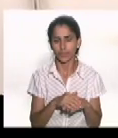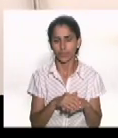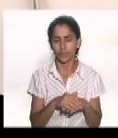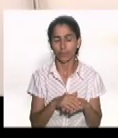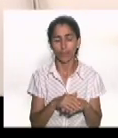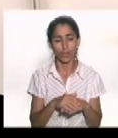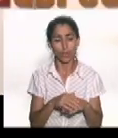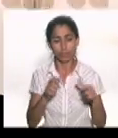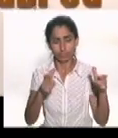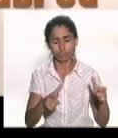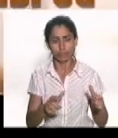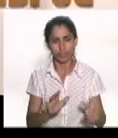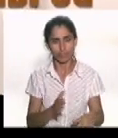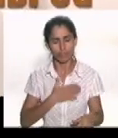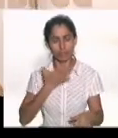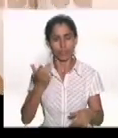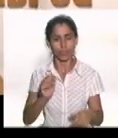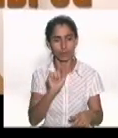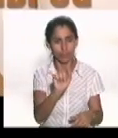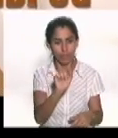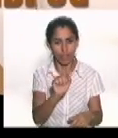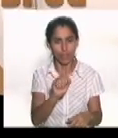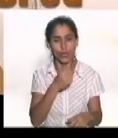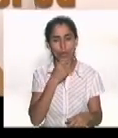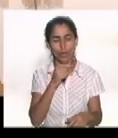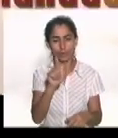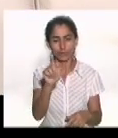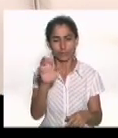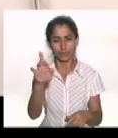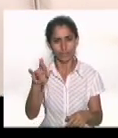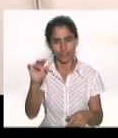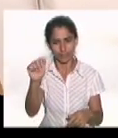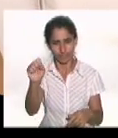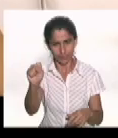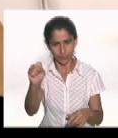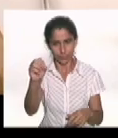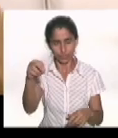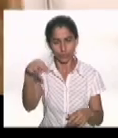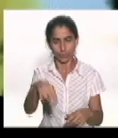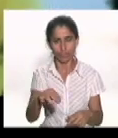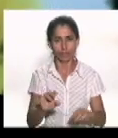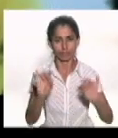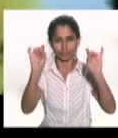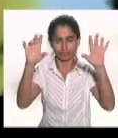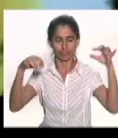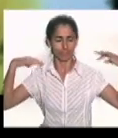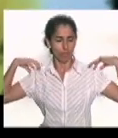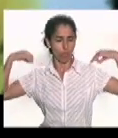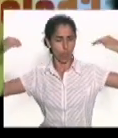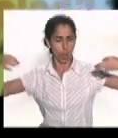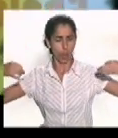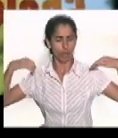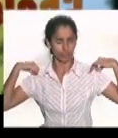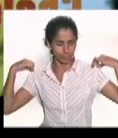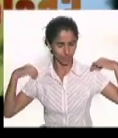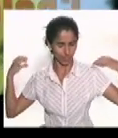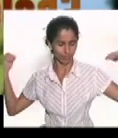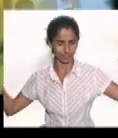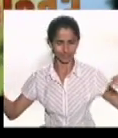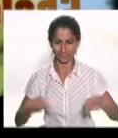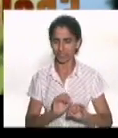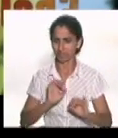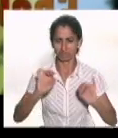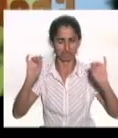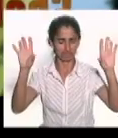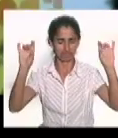Foi num evento, de repente, quando eu olho aquele Gerson, aquela figura maravilhosa. Aquela capa, aquela coisa toda era demais,